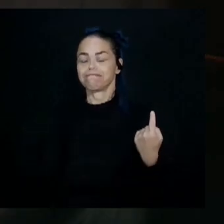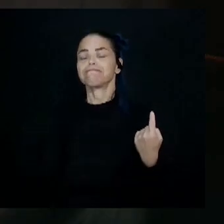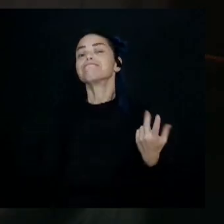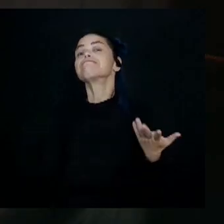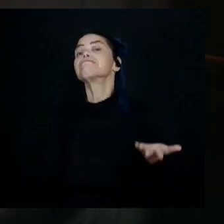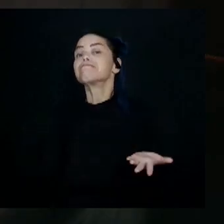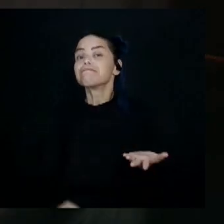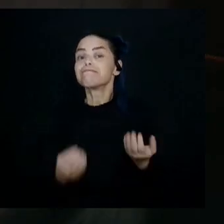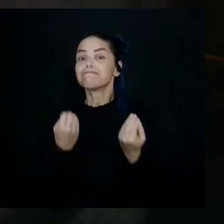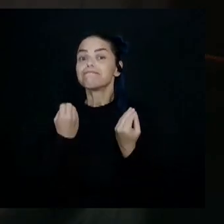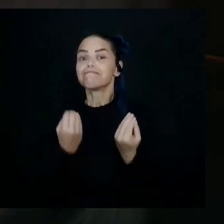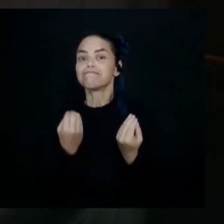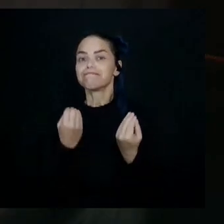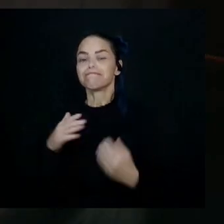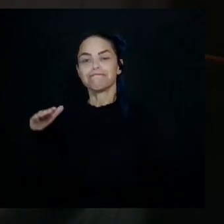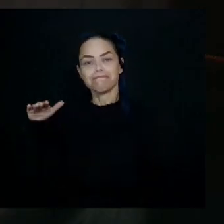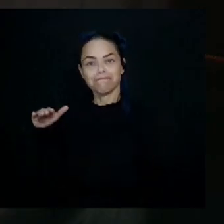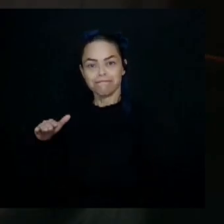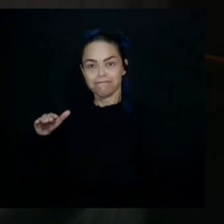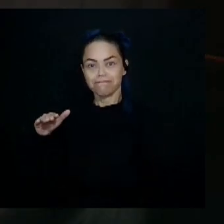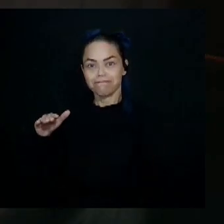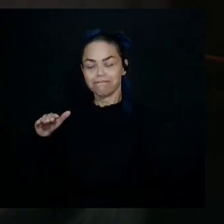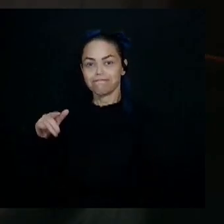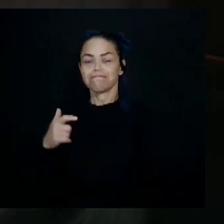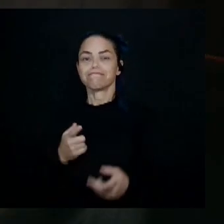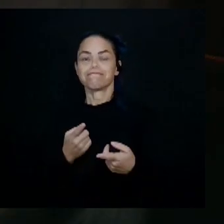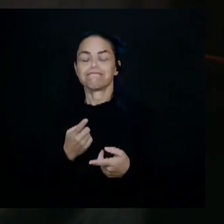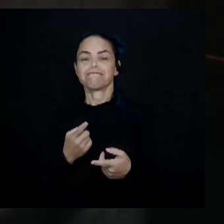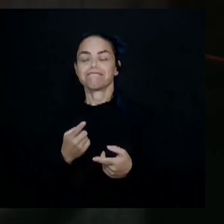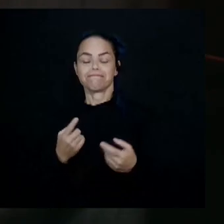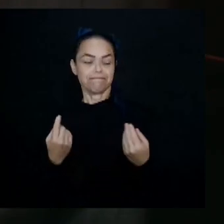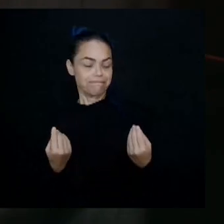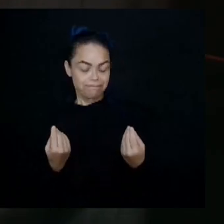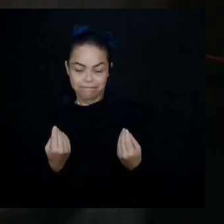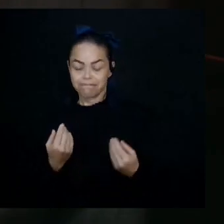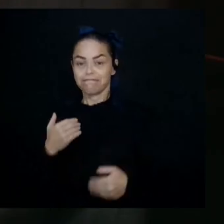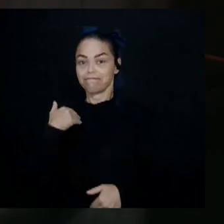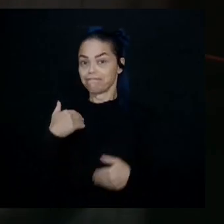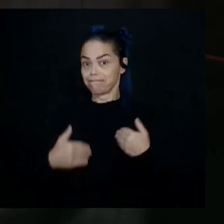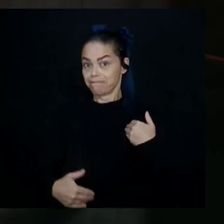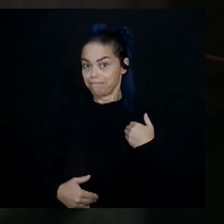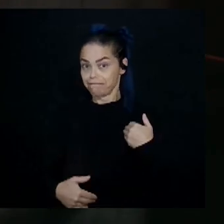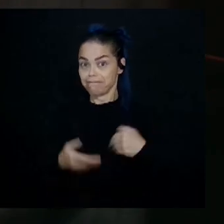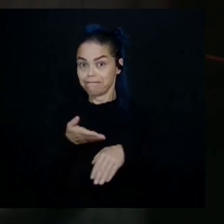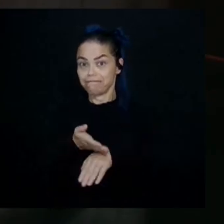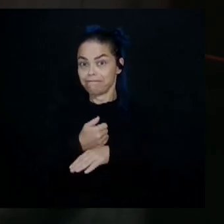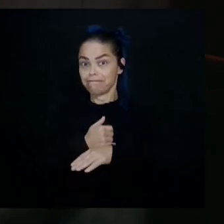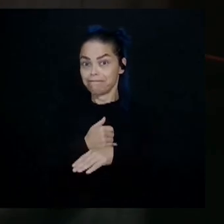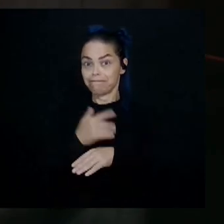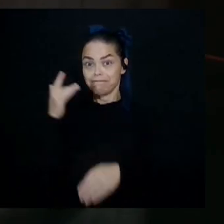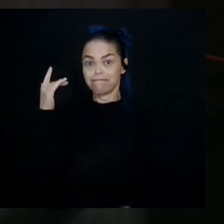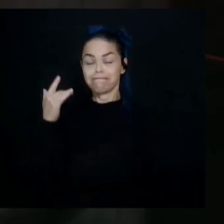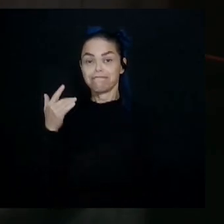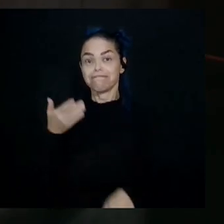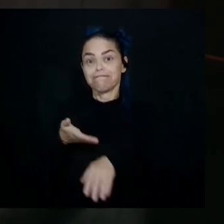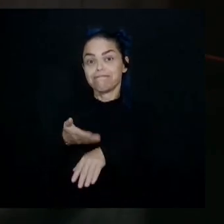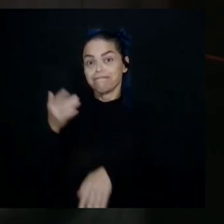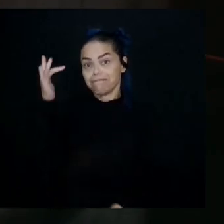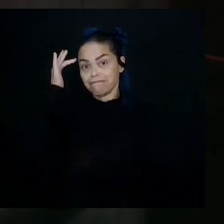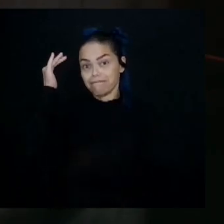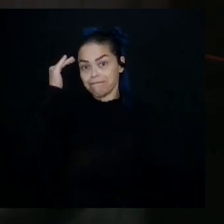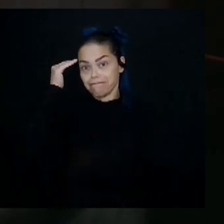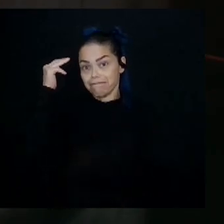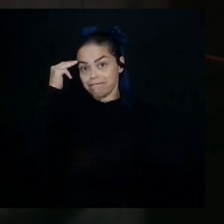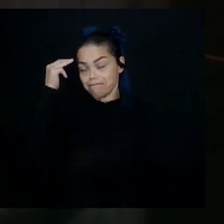uma criança lida com um corpo que amadurece antes da sua própria mente? É bem delicado e